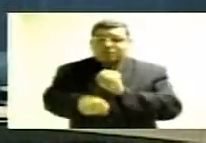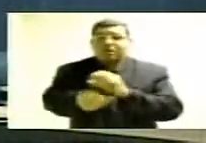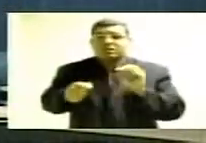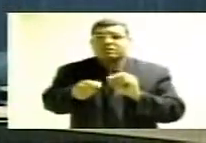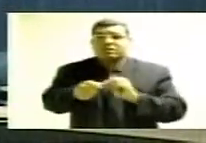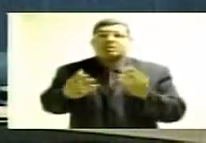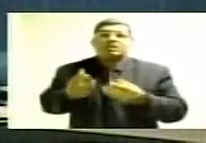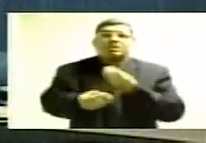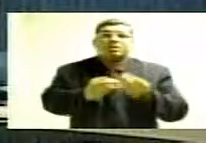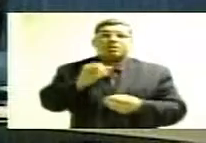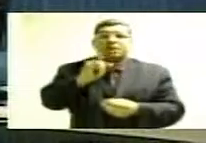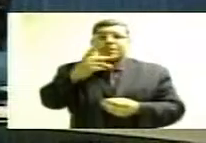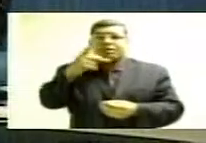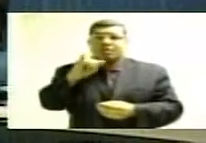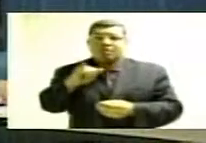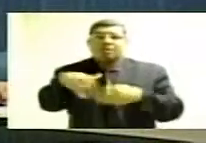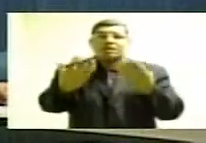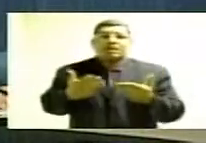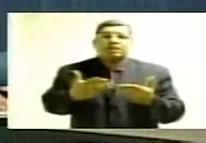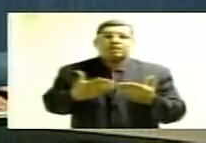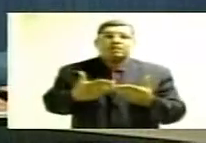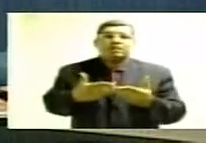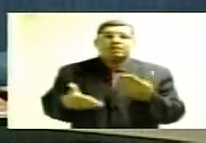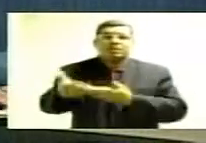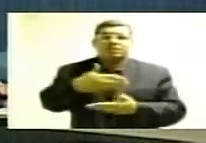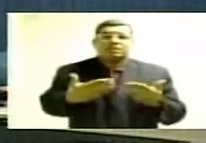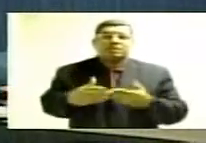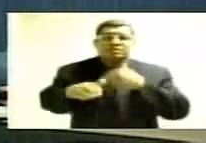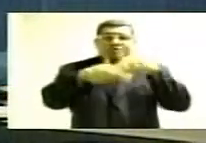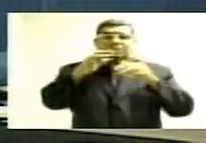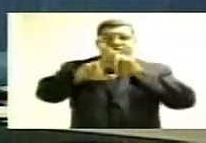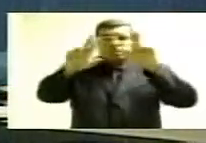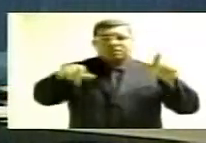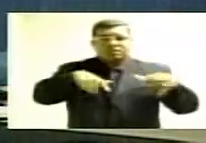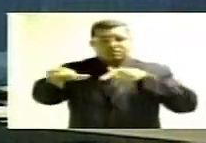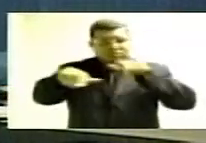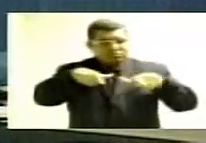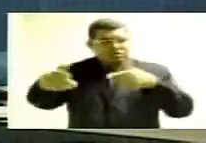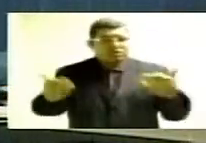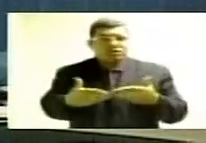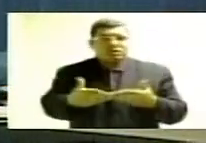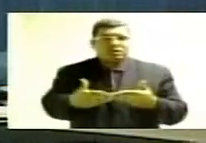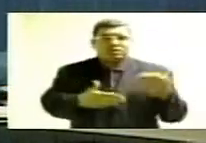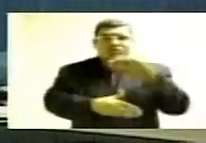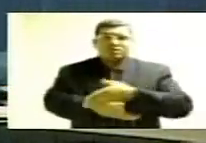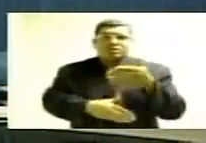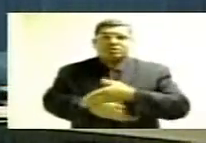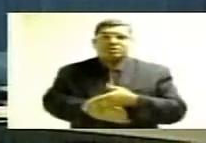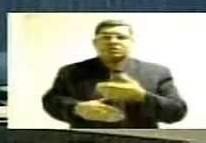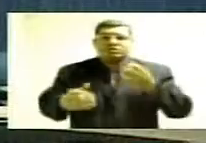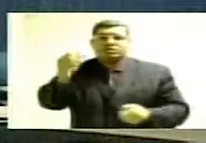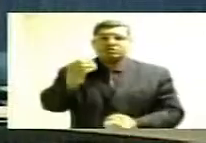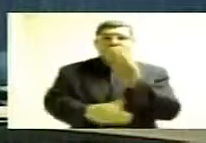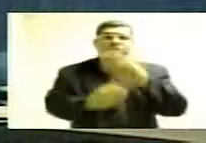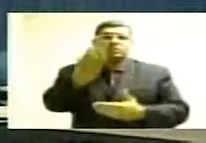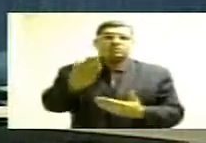fazer caridade com IPI, e assim criar sérios prejuízos de repasse de fundo de